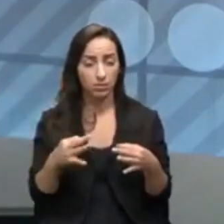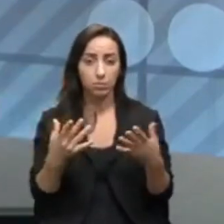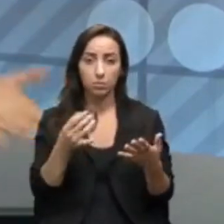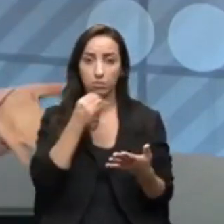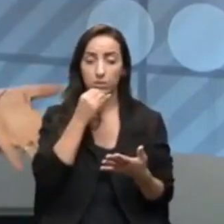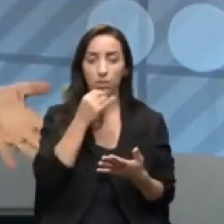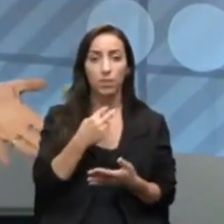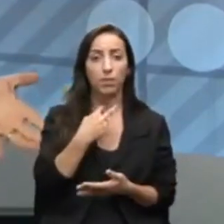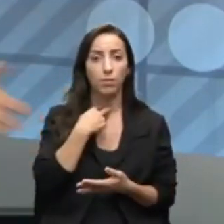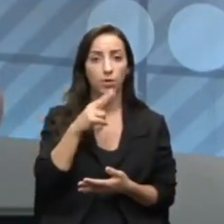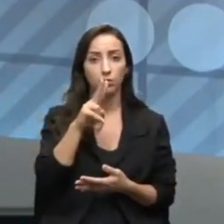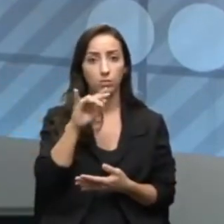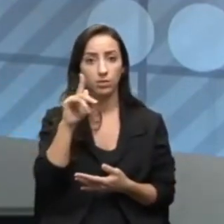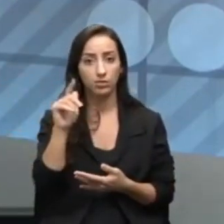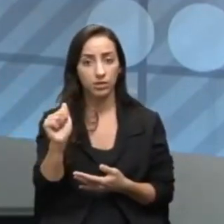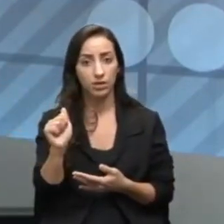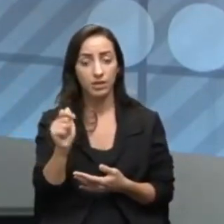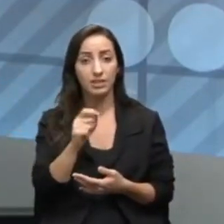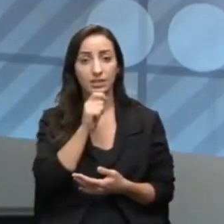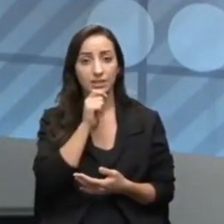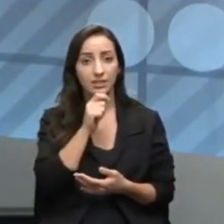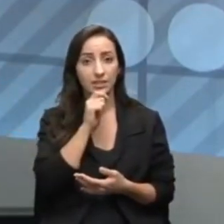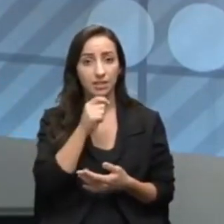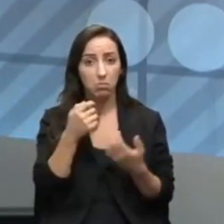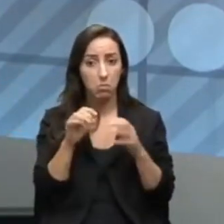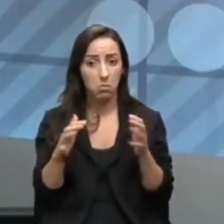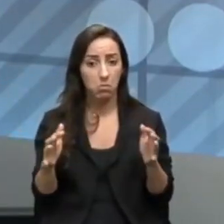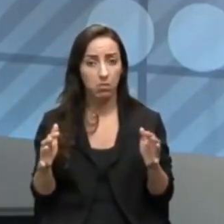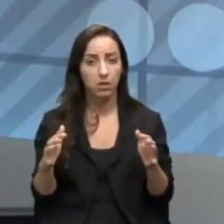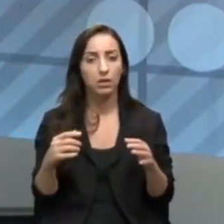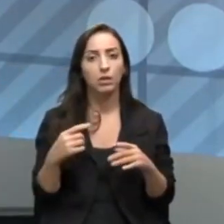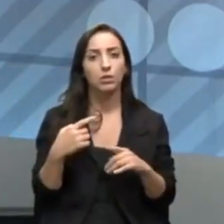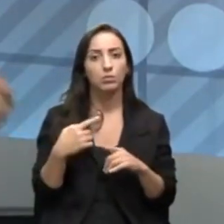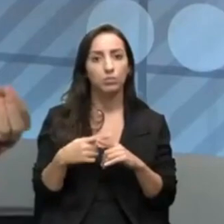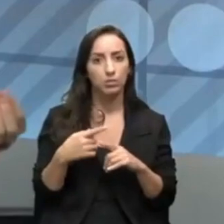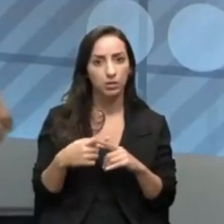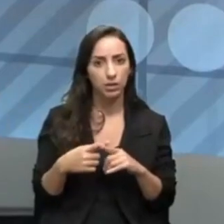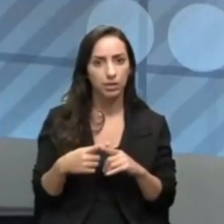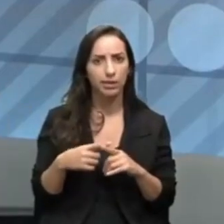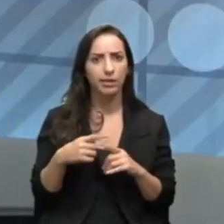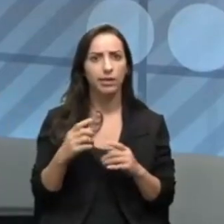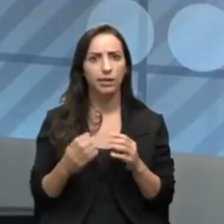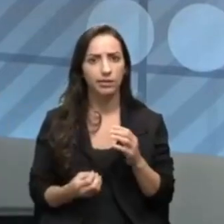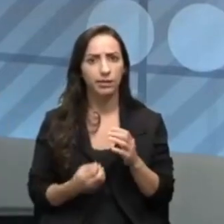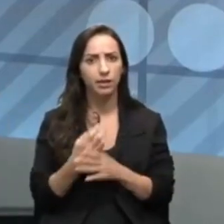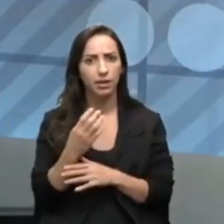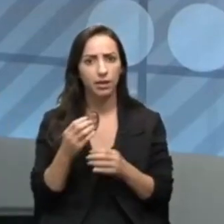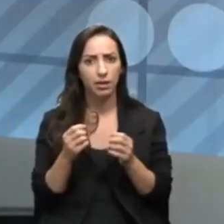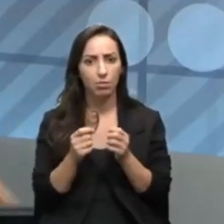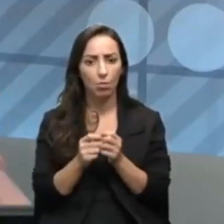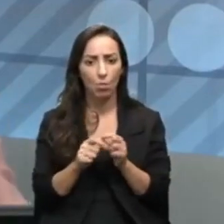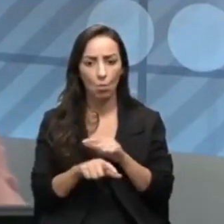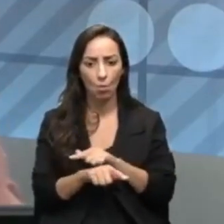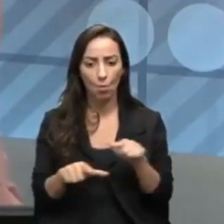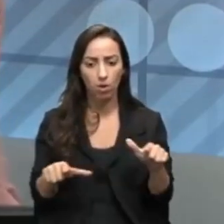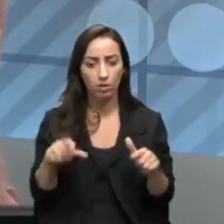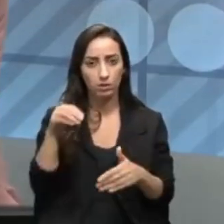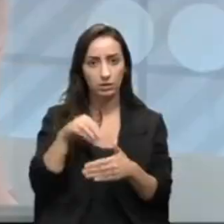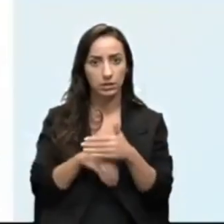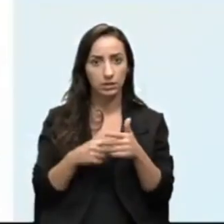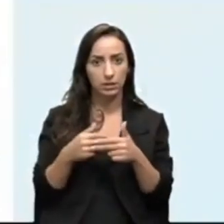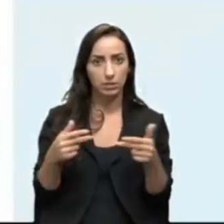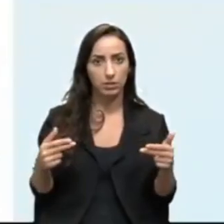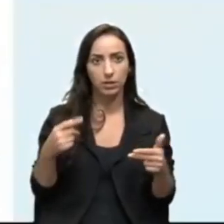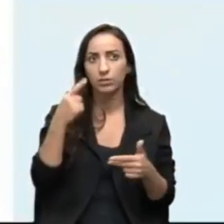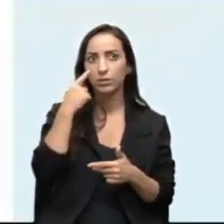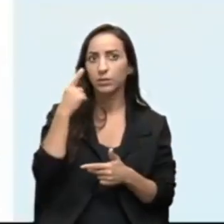exemplo, sem adensar, sem vibrar, porque a gente cria vazios dentro do elemento. Então, a gente pode ver